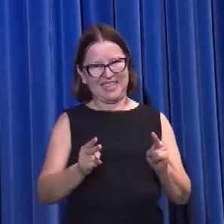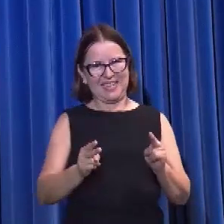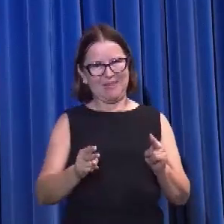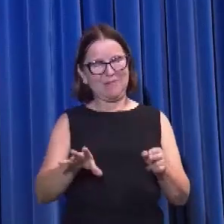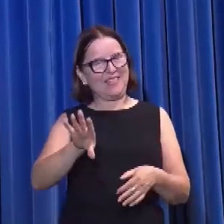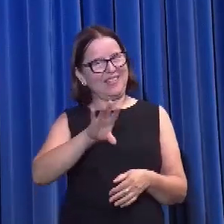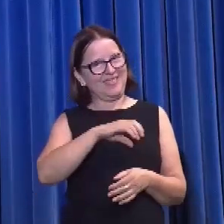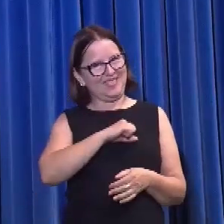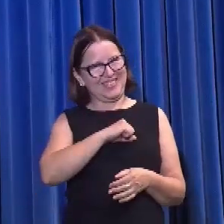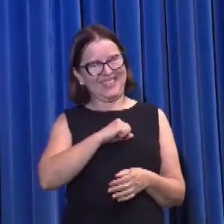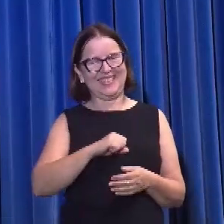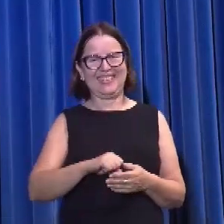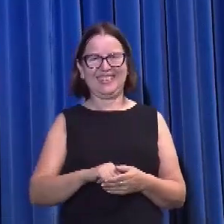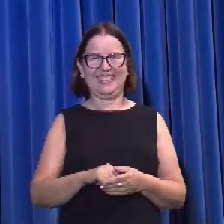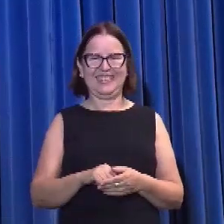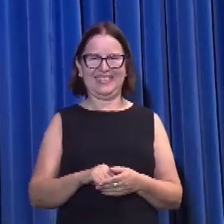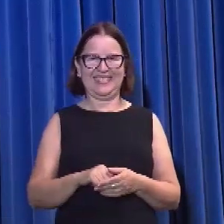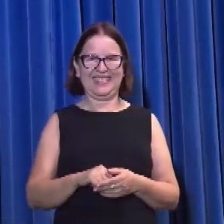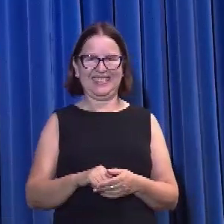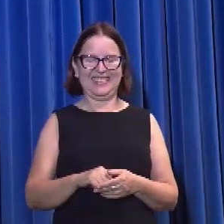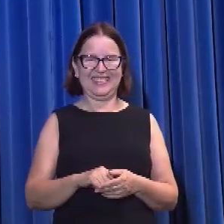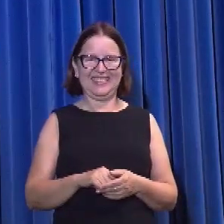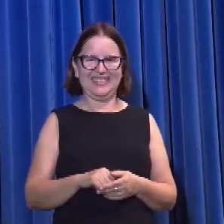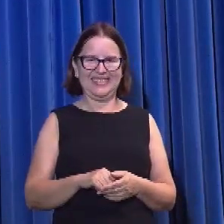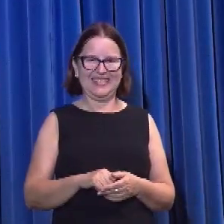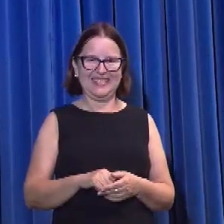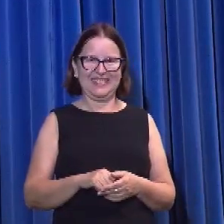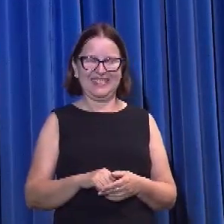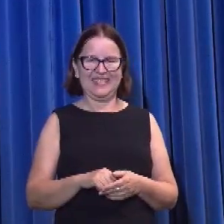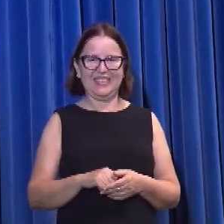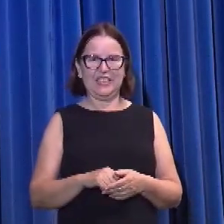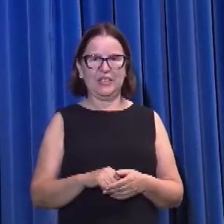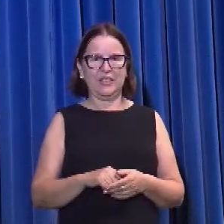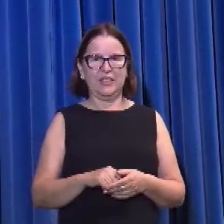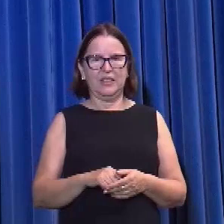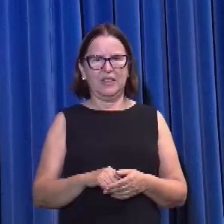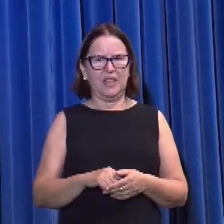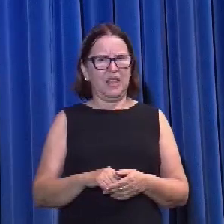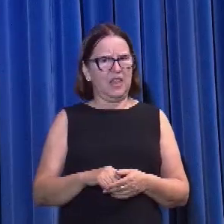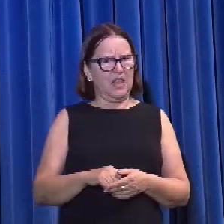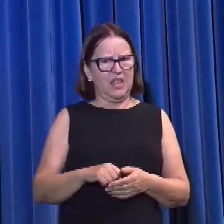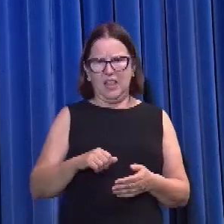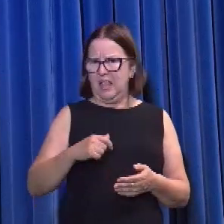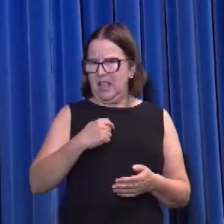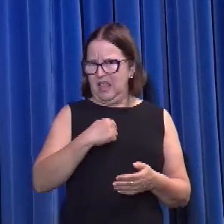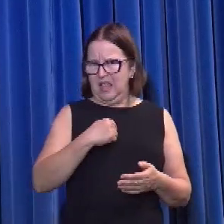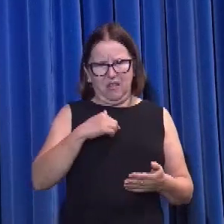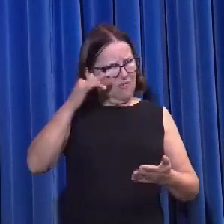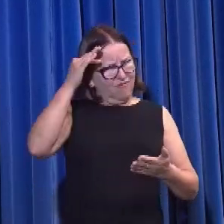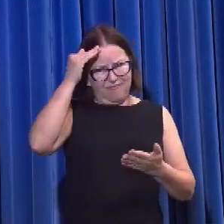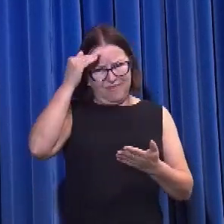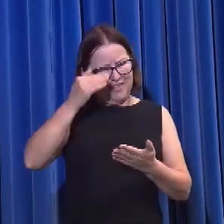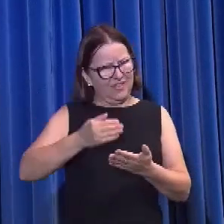Porque é o que permanece para sempre. Eu não vou precisar de fé no céu.